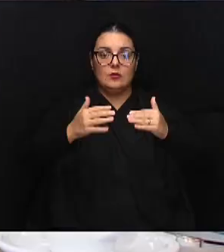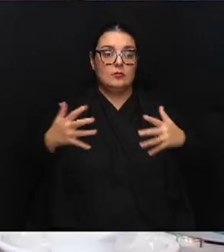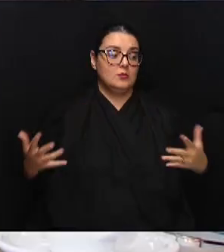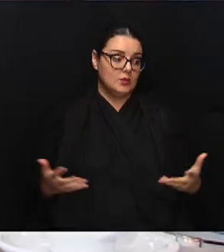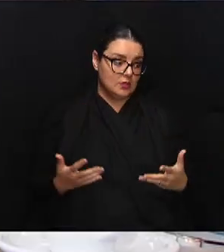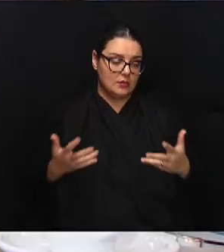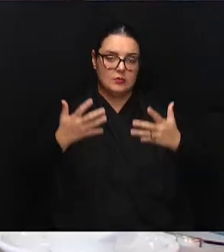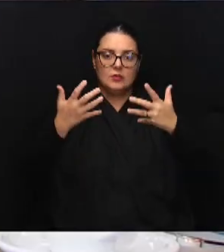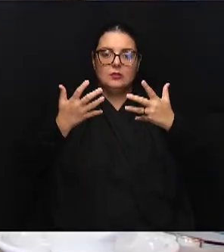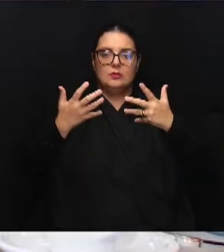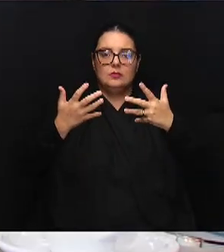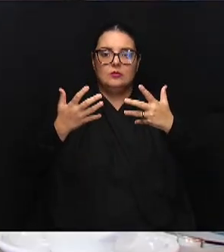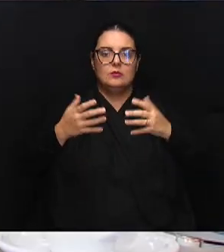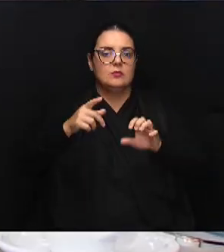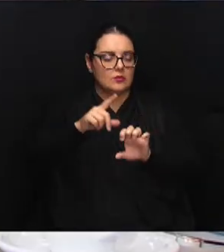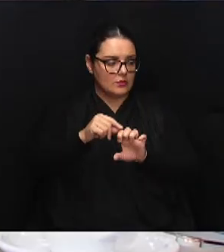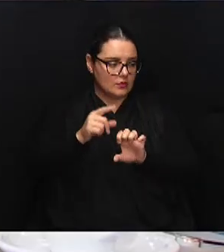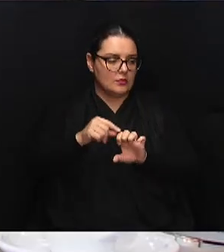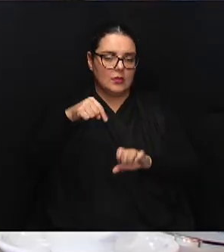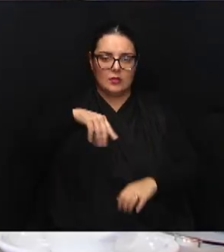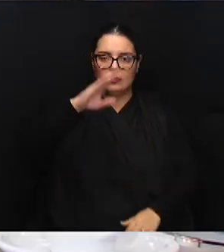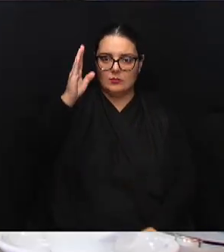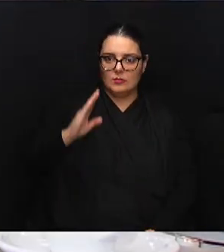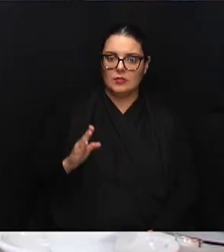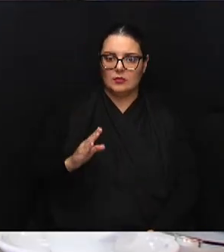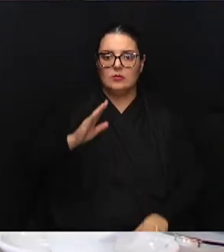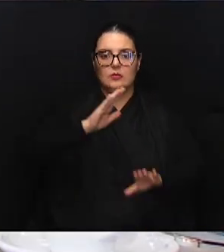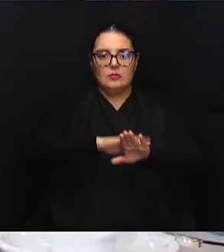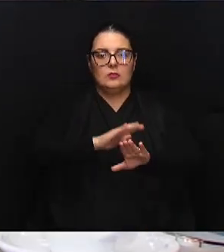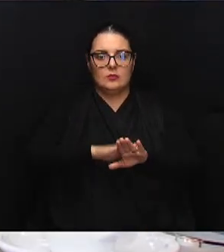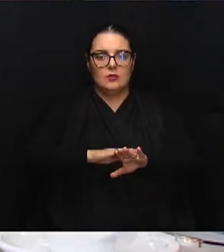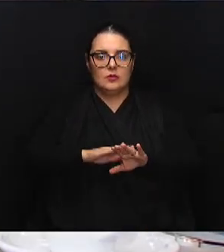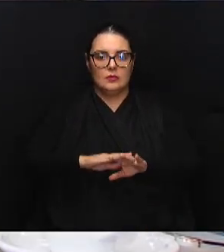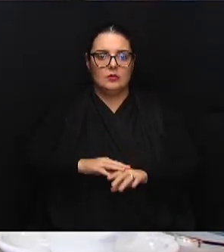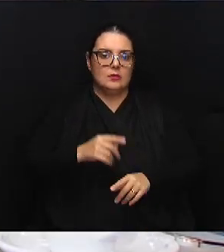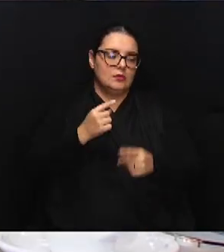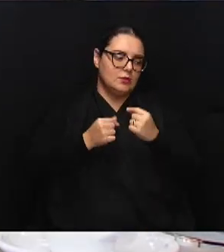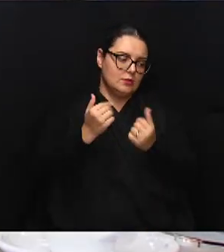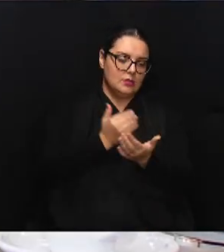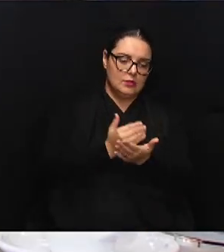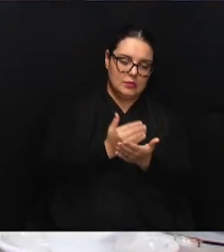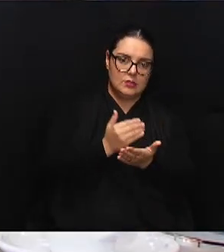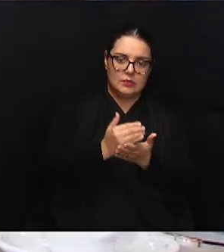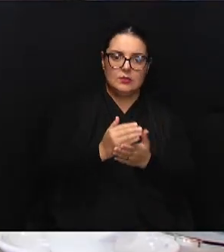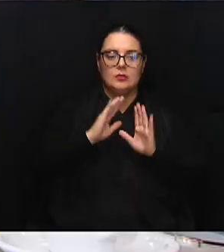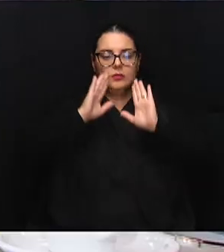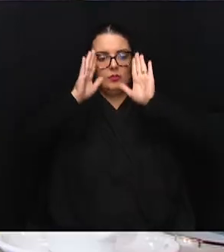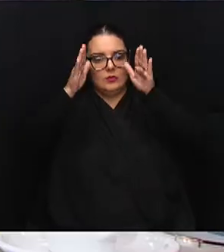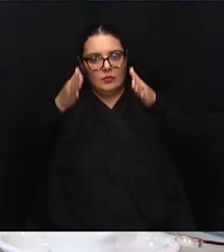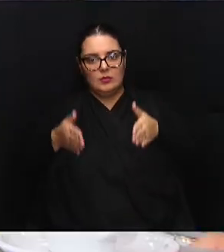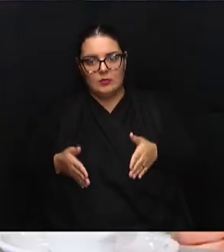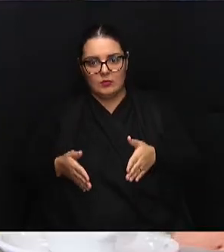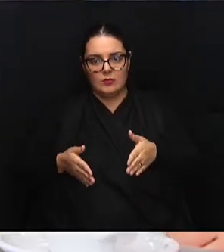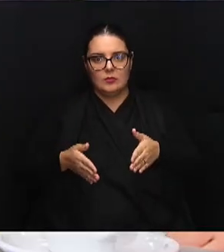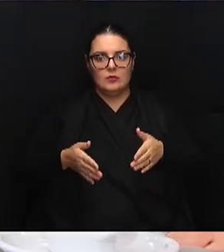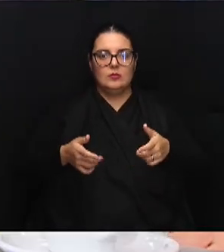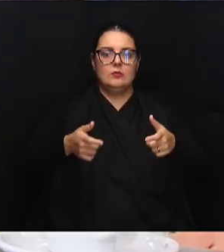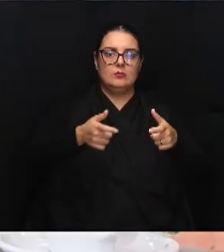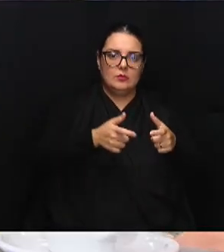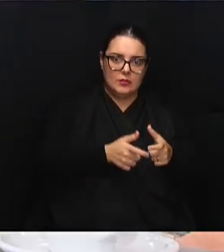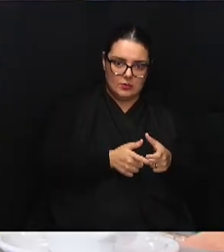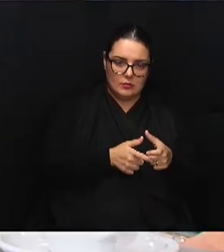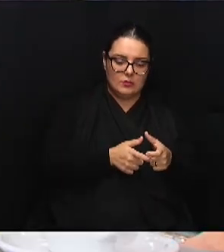estimular o empreendedorismo no Brasil, com ações principalmente de financiamento voltado para os pequenos